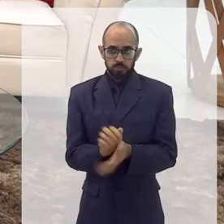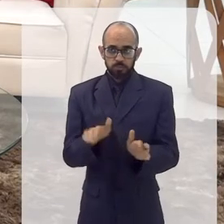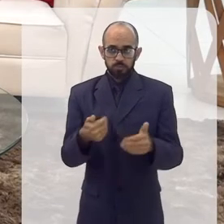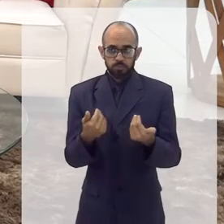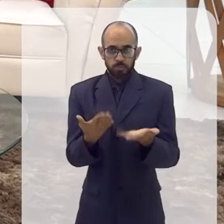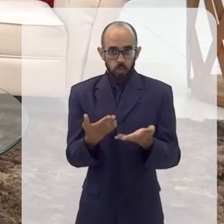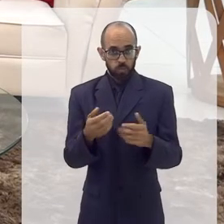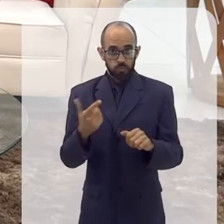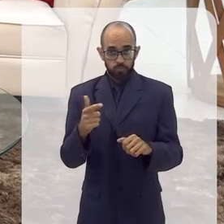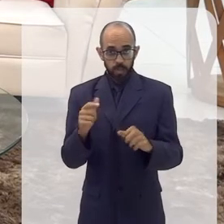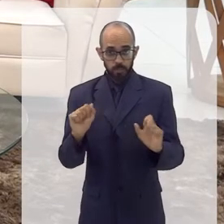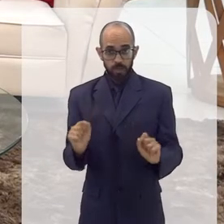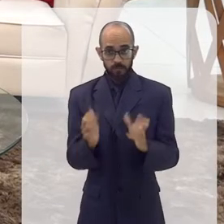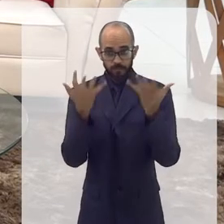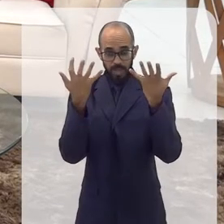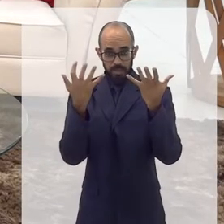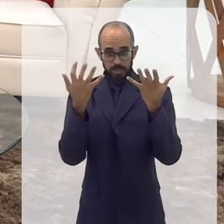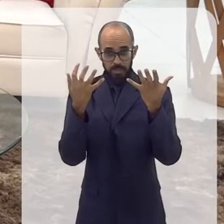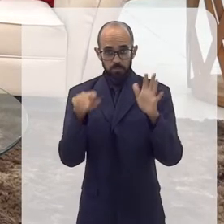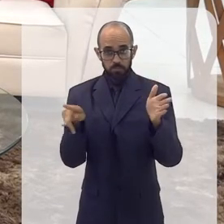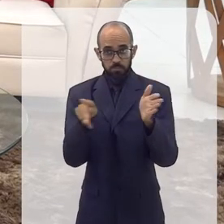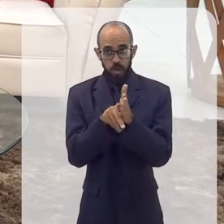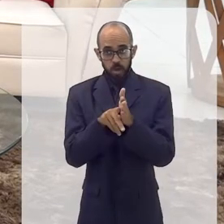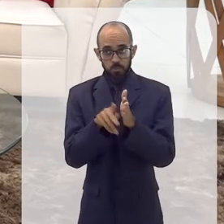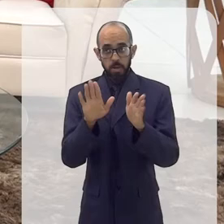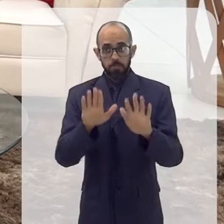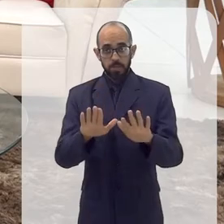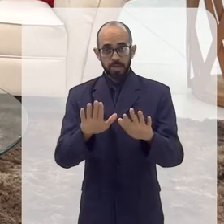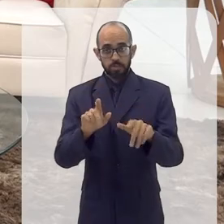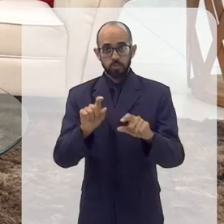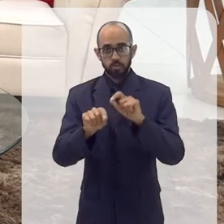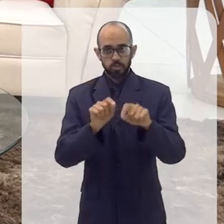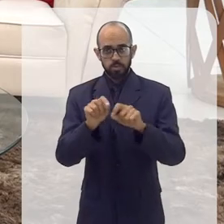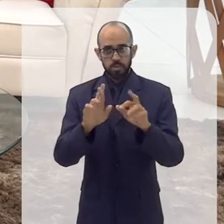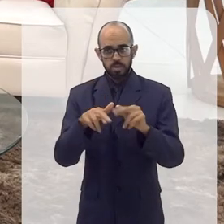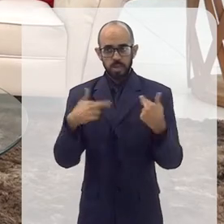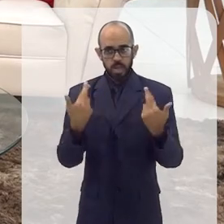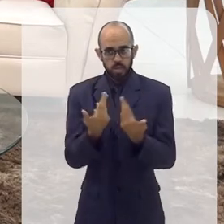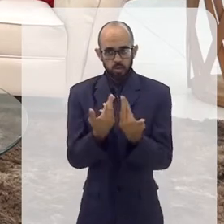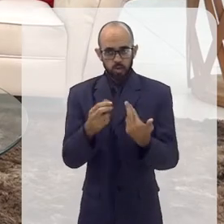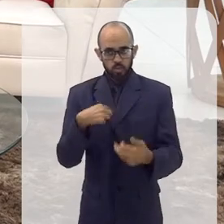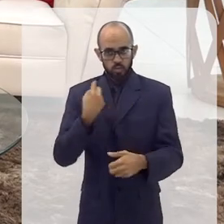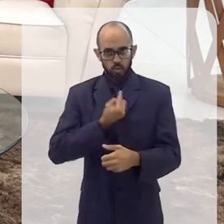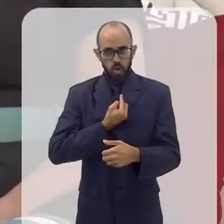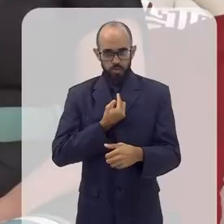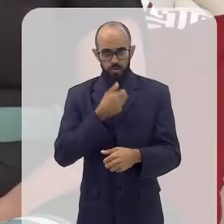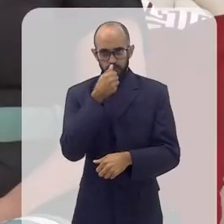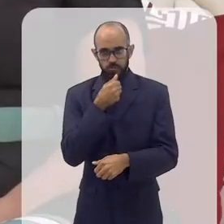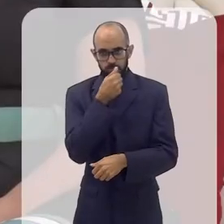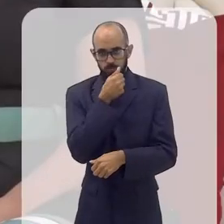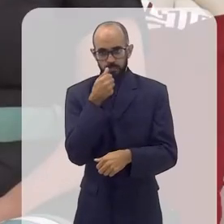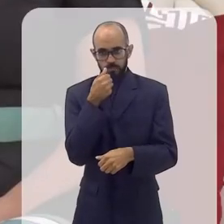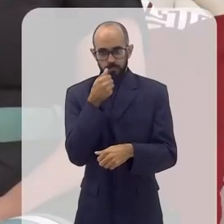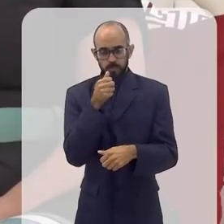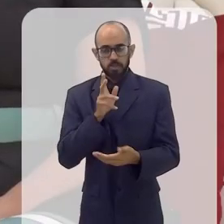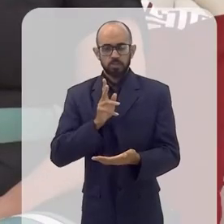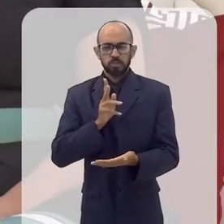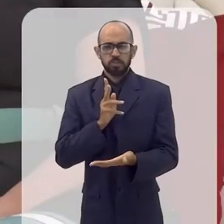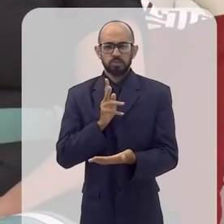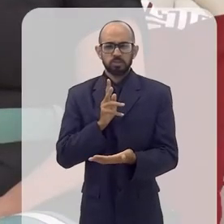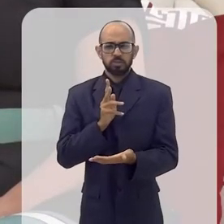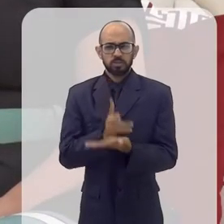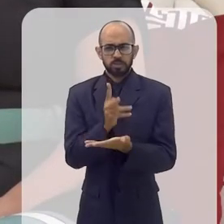existe nenhuma festividade específica, nas nossas reuniões sacramentais, onde tomamos o sacramento, nós